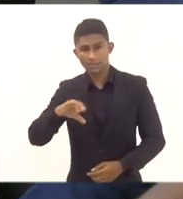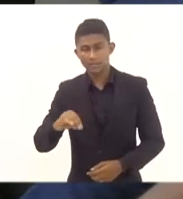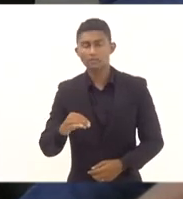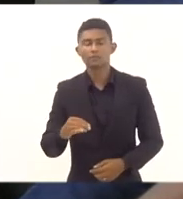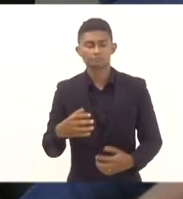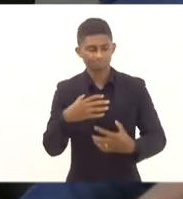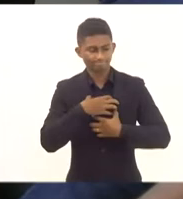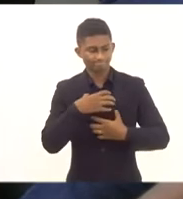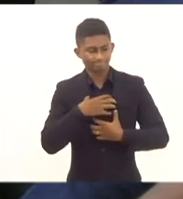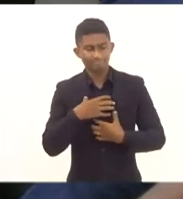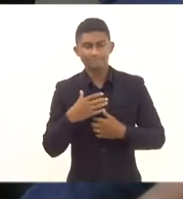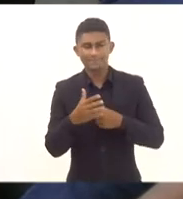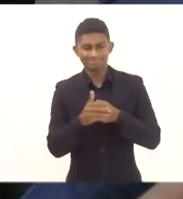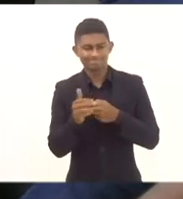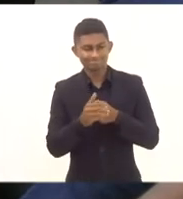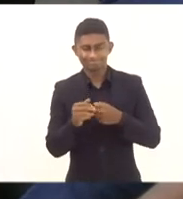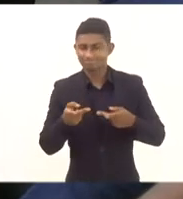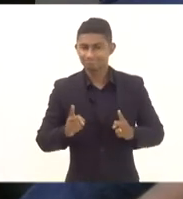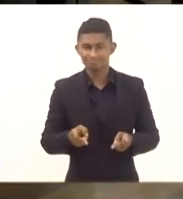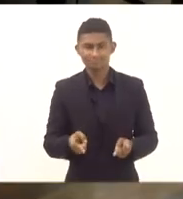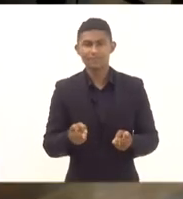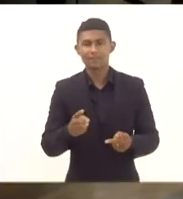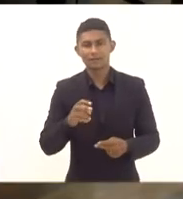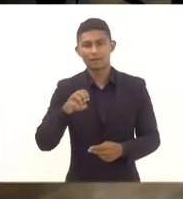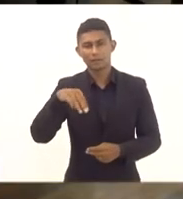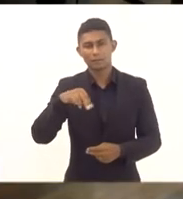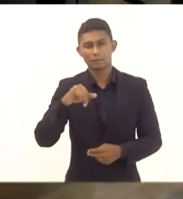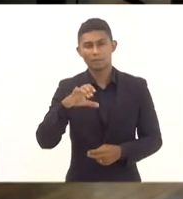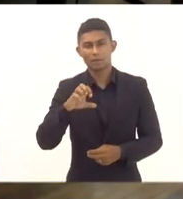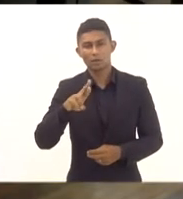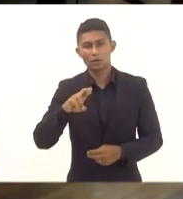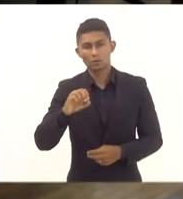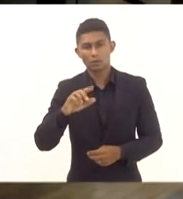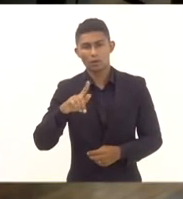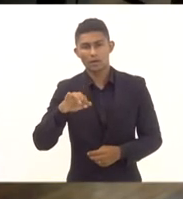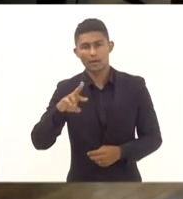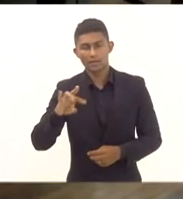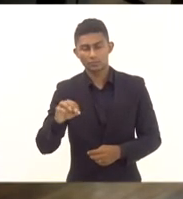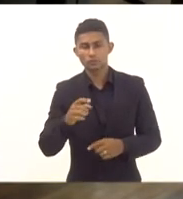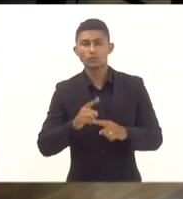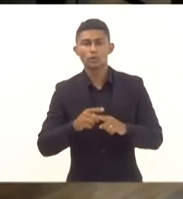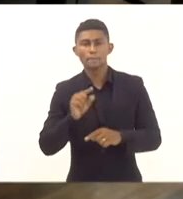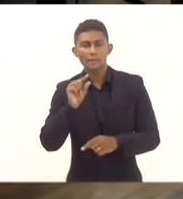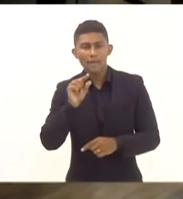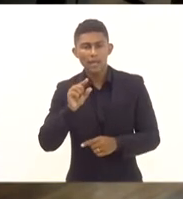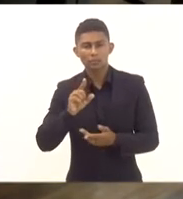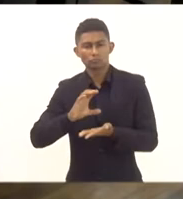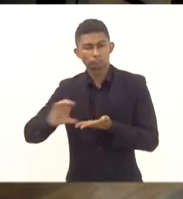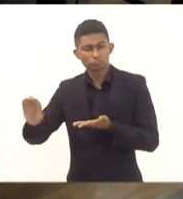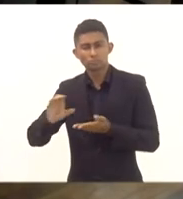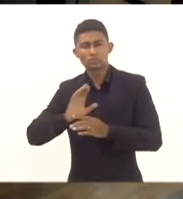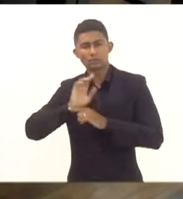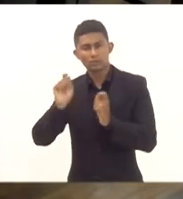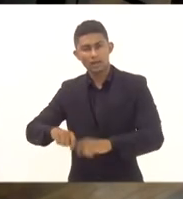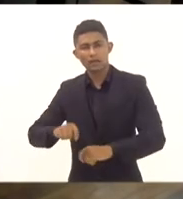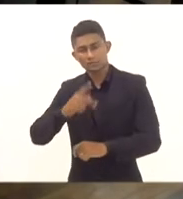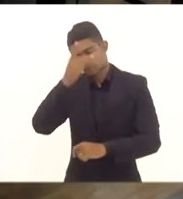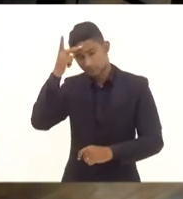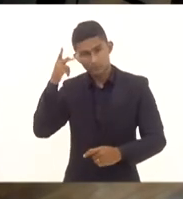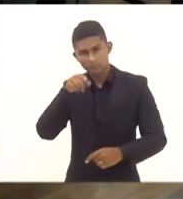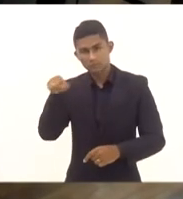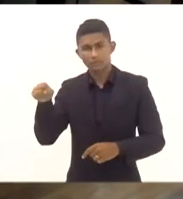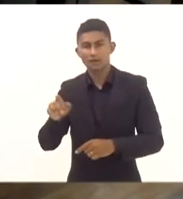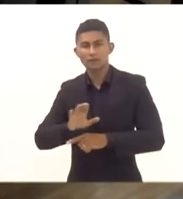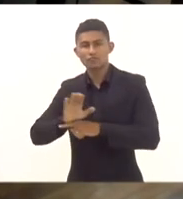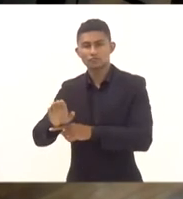pelo pelo microcrédito que nós sabemos a importância que esse pequeno crédito ele pode fazer na vida das pessoas e micro careta